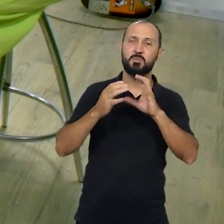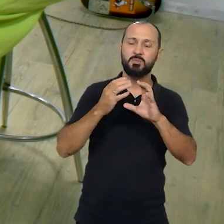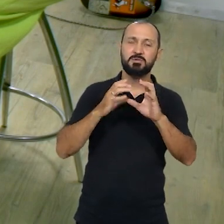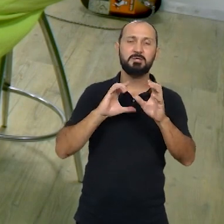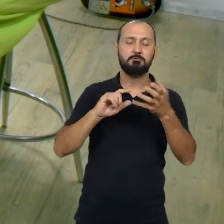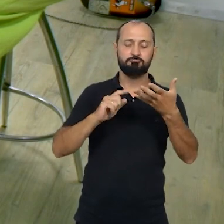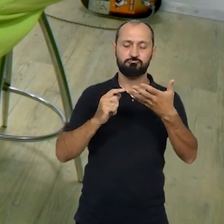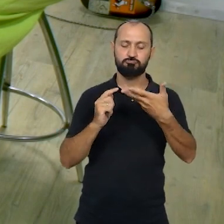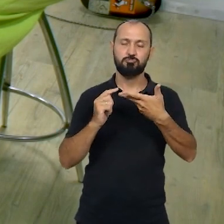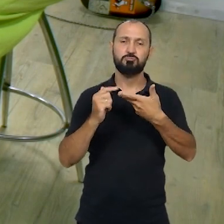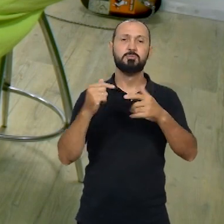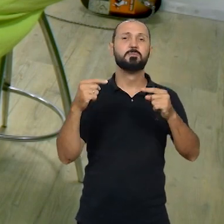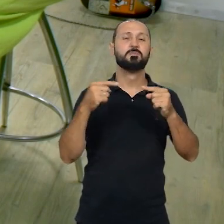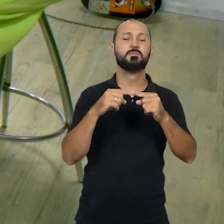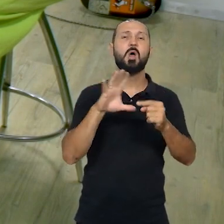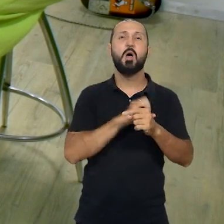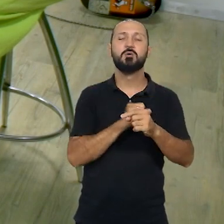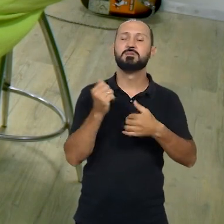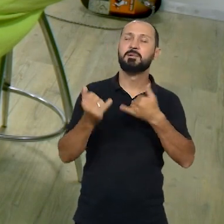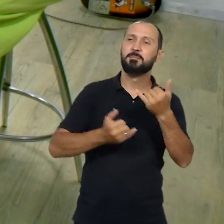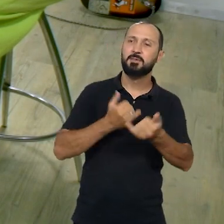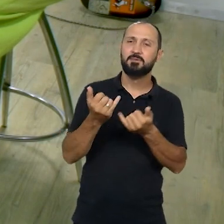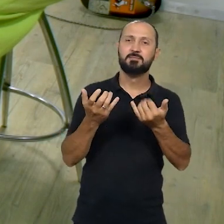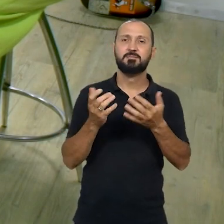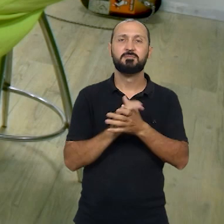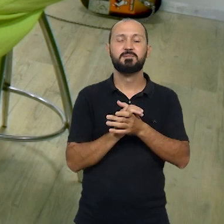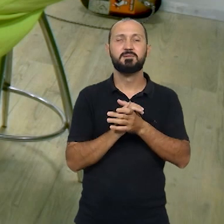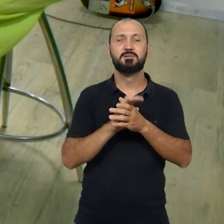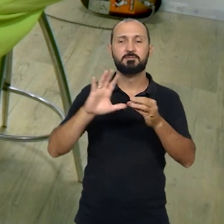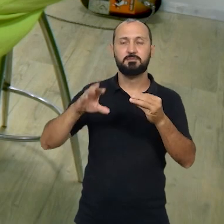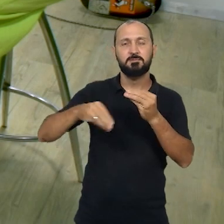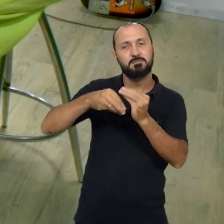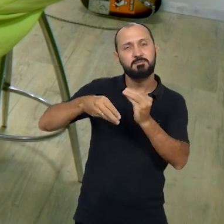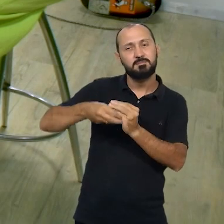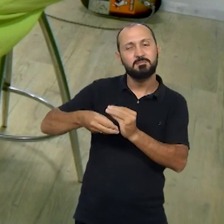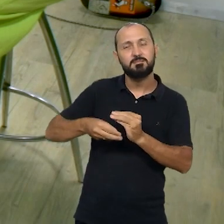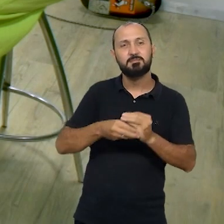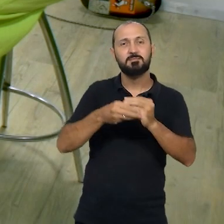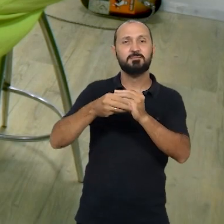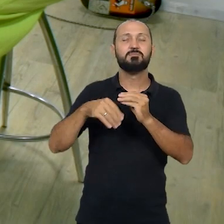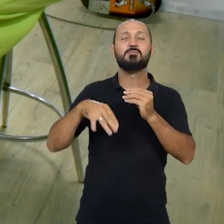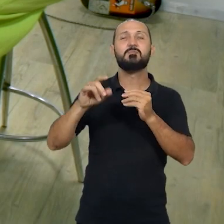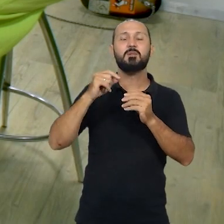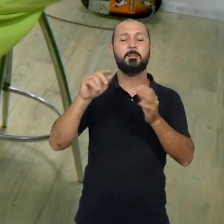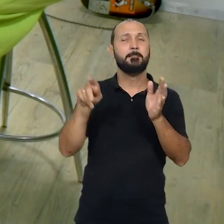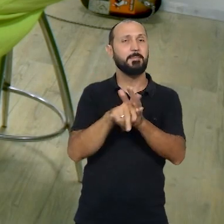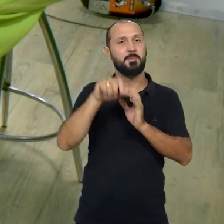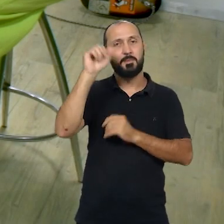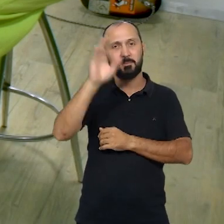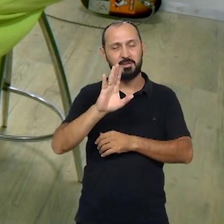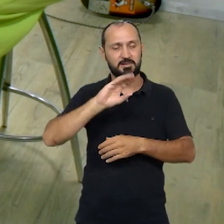música popular brasileira, né? Sim, com certeza, ainda canto MPB, que é meu ritmo de paixão